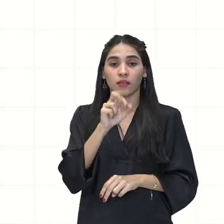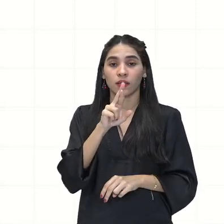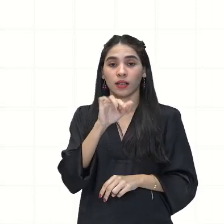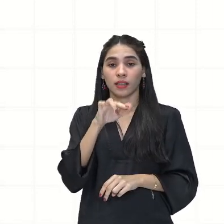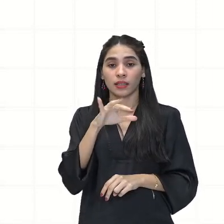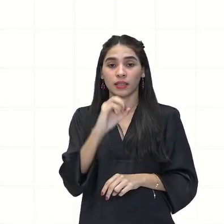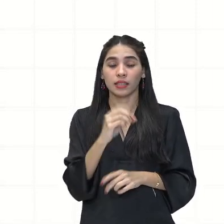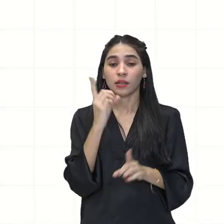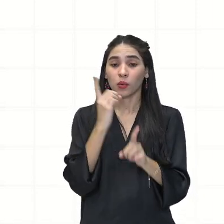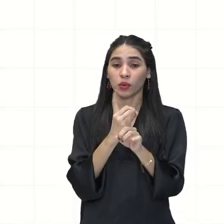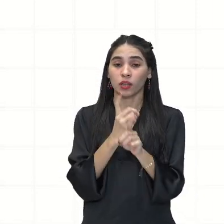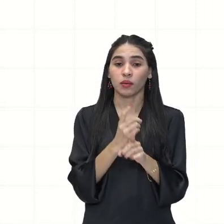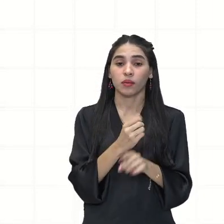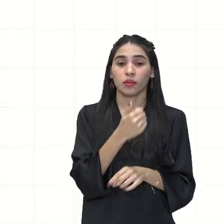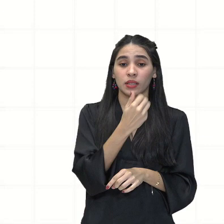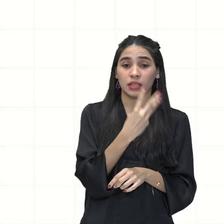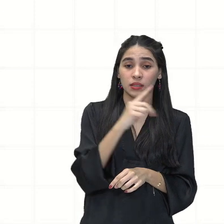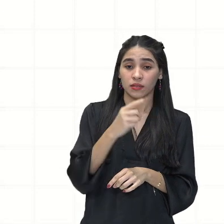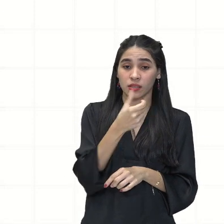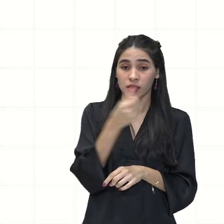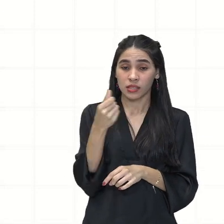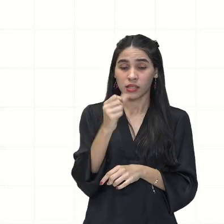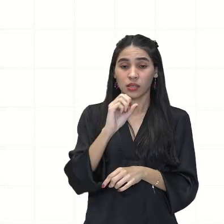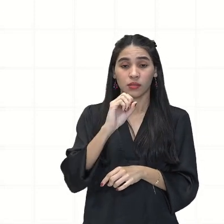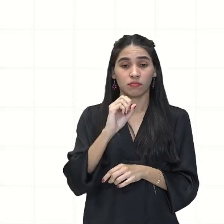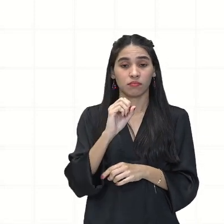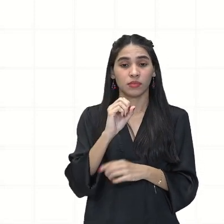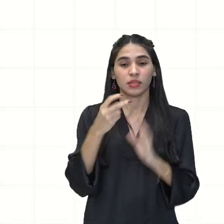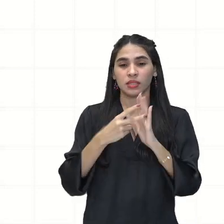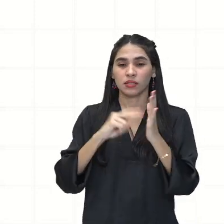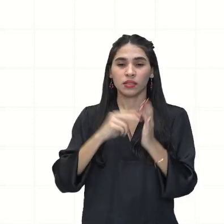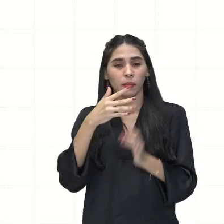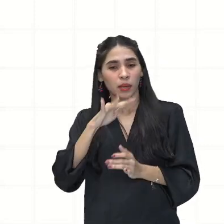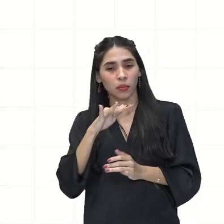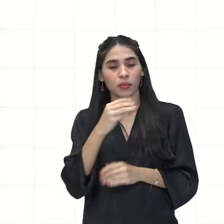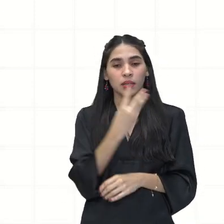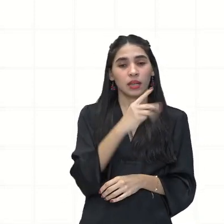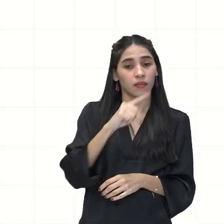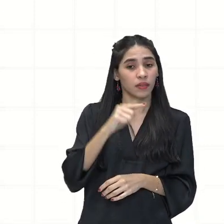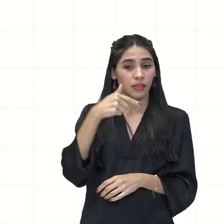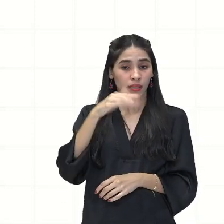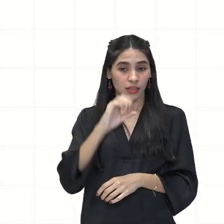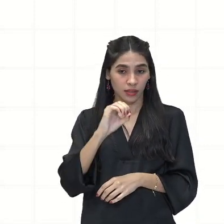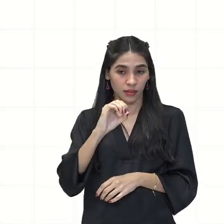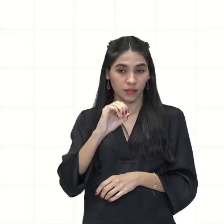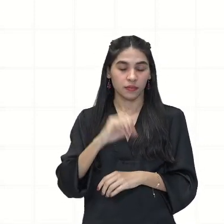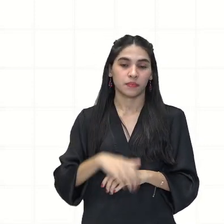chegamos a 3,70, ou seja, mais ou menos